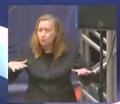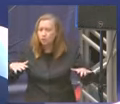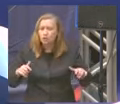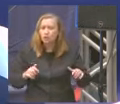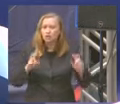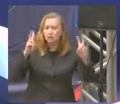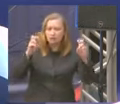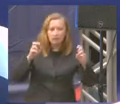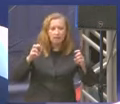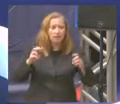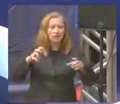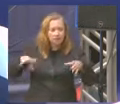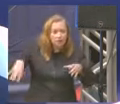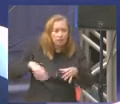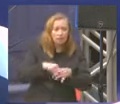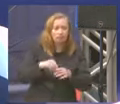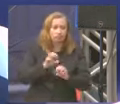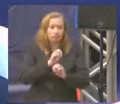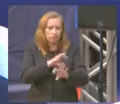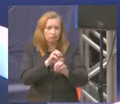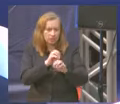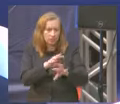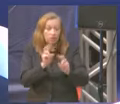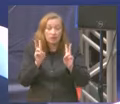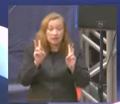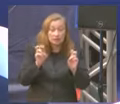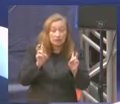pela educação. Né? Passa por essa questão de você